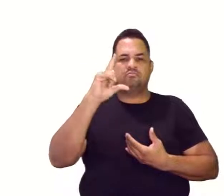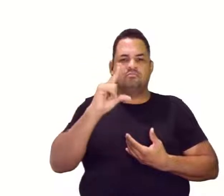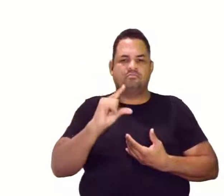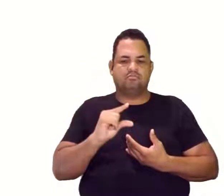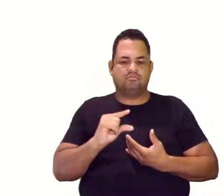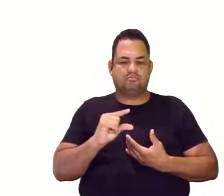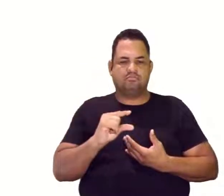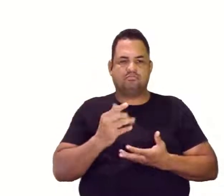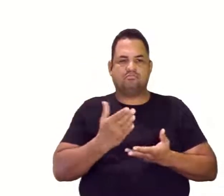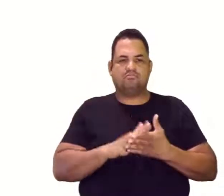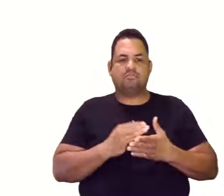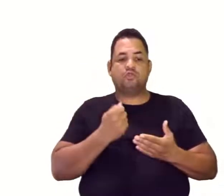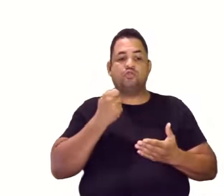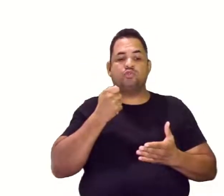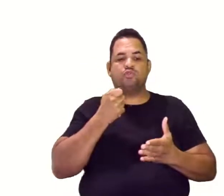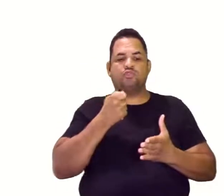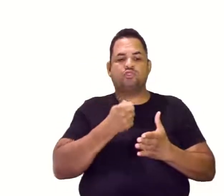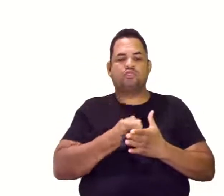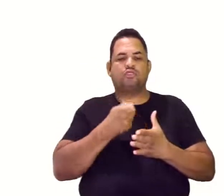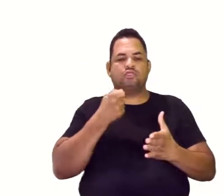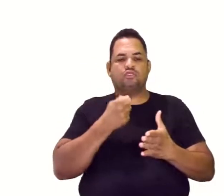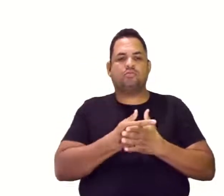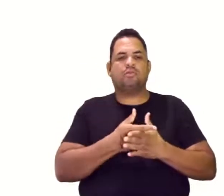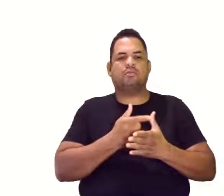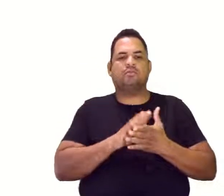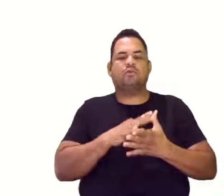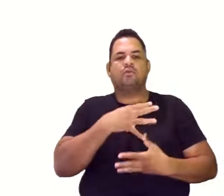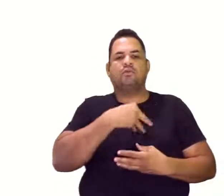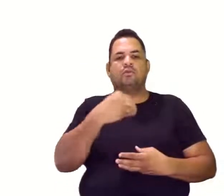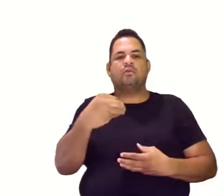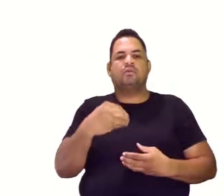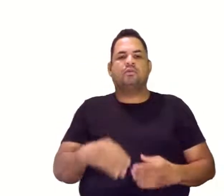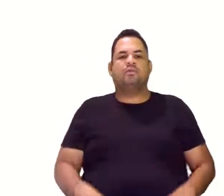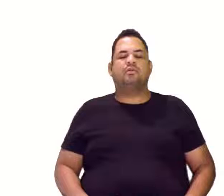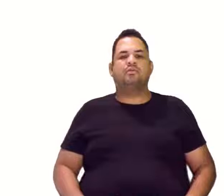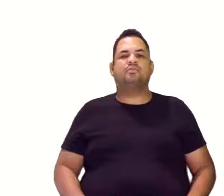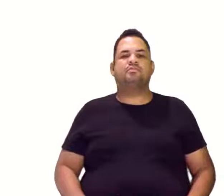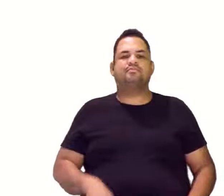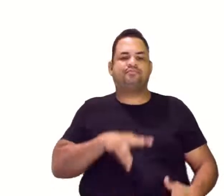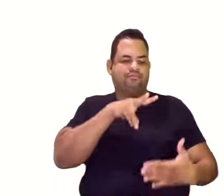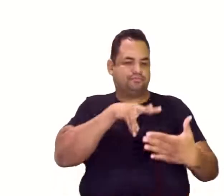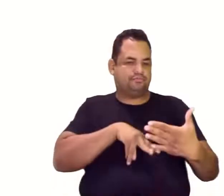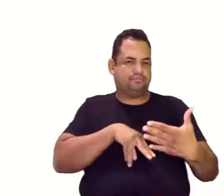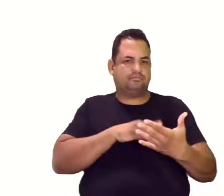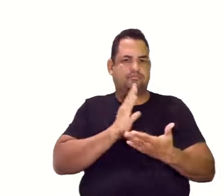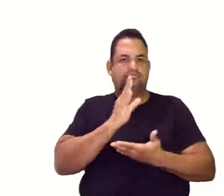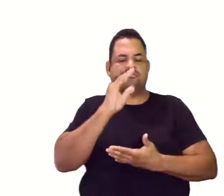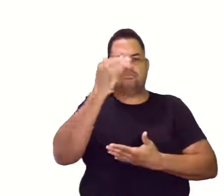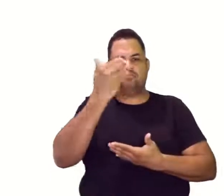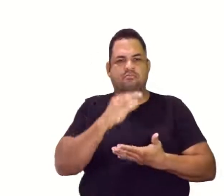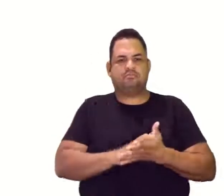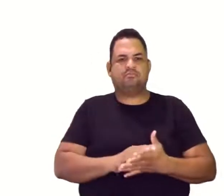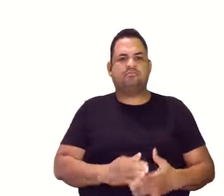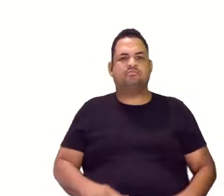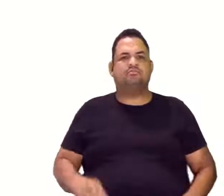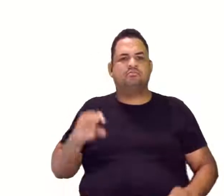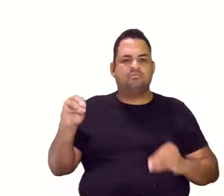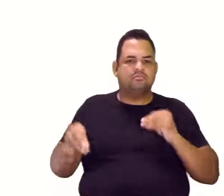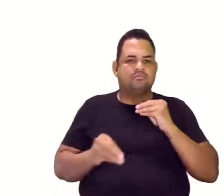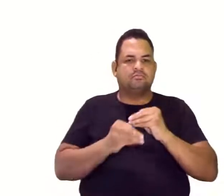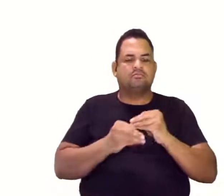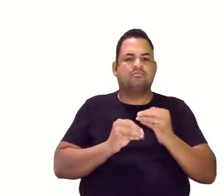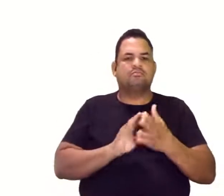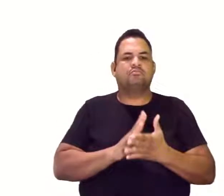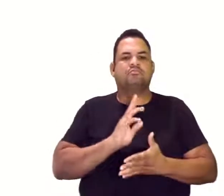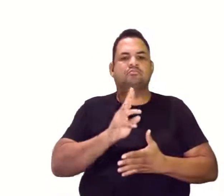da redução da mesada? E as palavras-chave, na leitura já fomos marcando, não é? Olá, acréscimos, manter